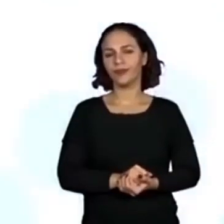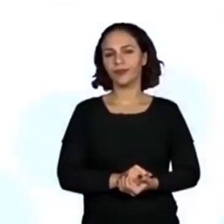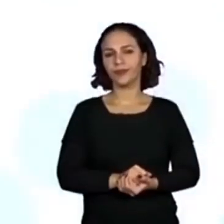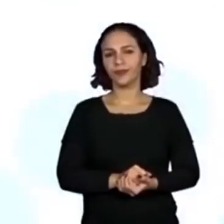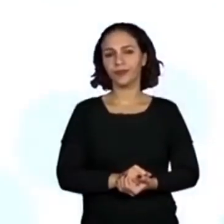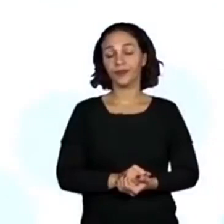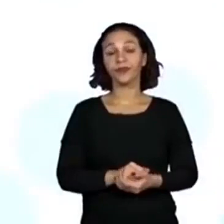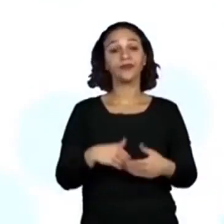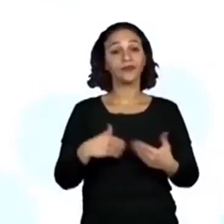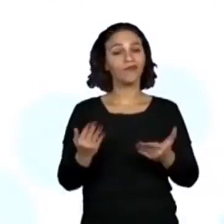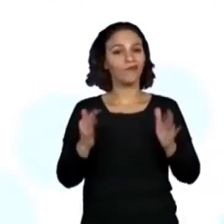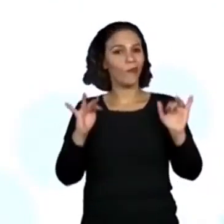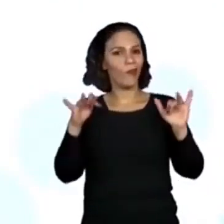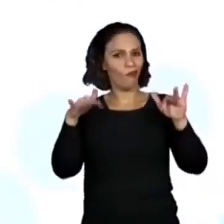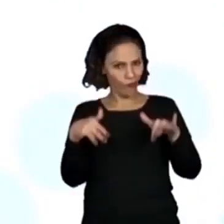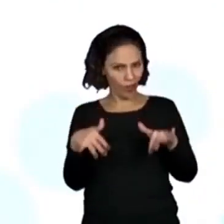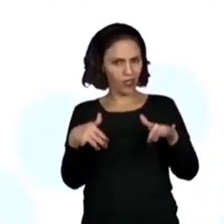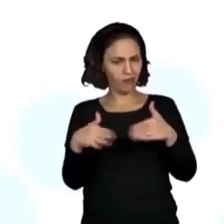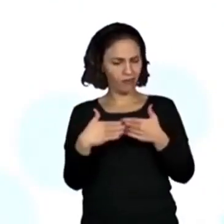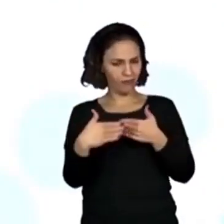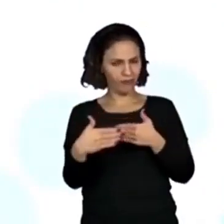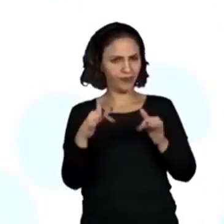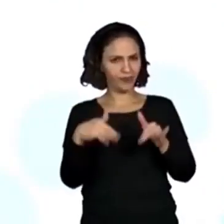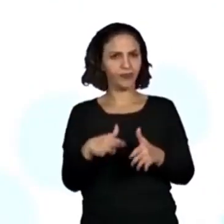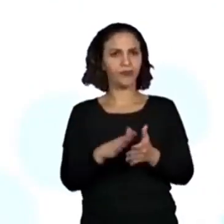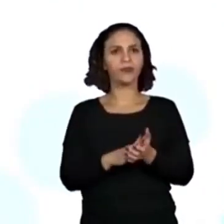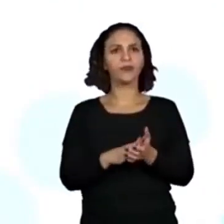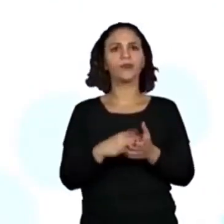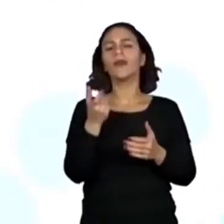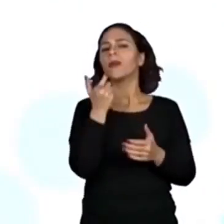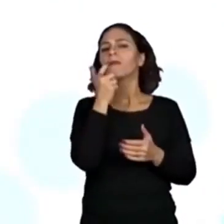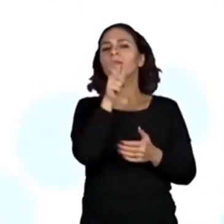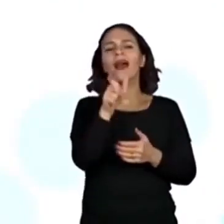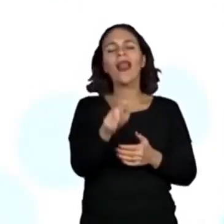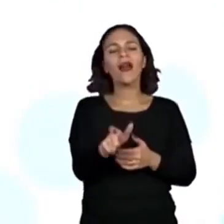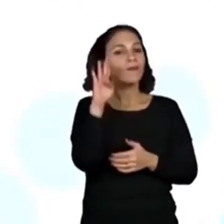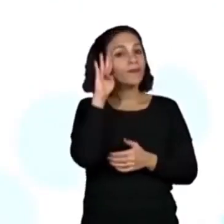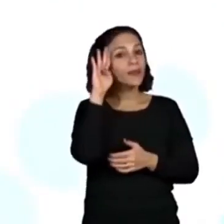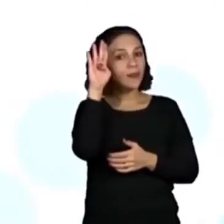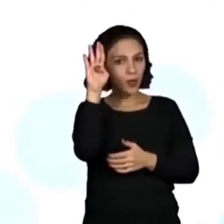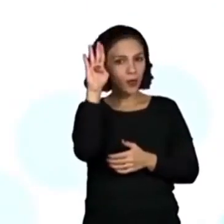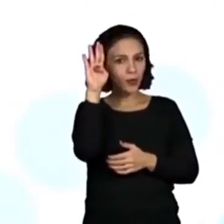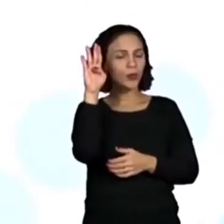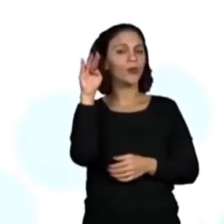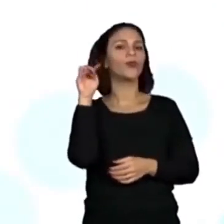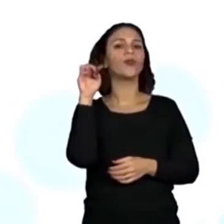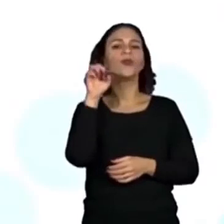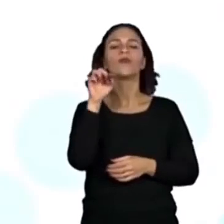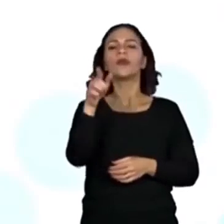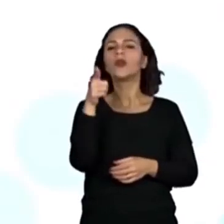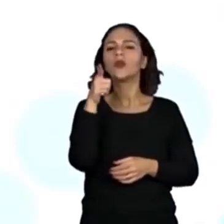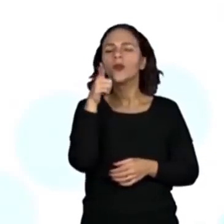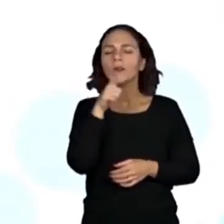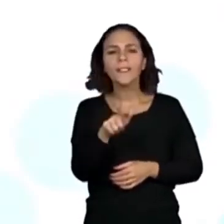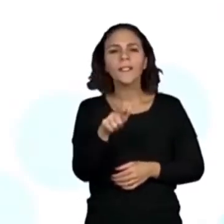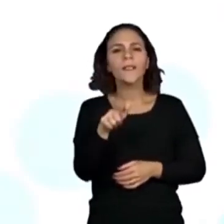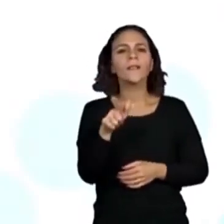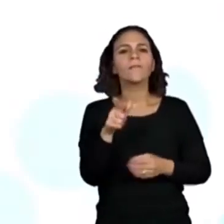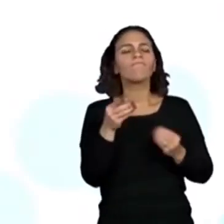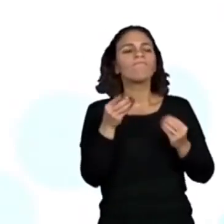E, para finalizar, pessoal, aqui eu coloquei algumas palavras-chave que servem para que vocês